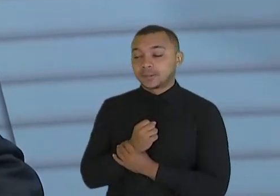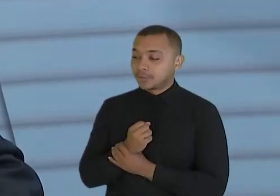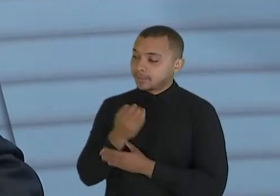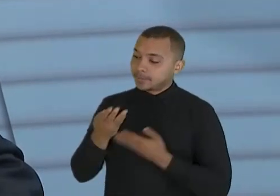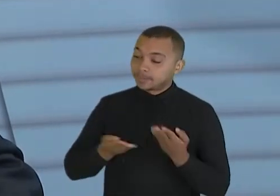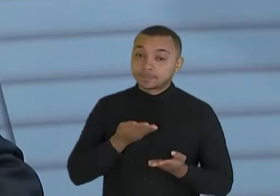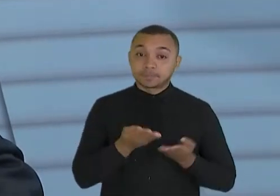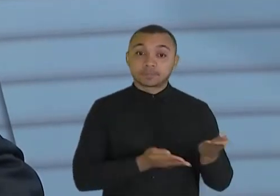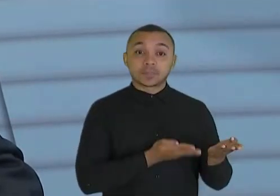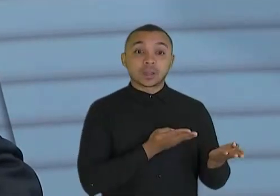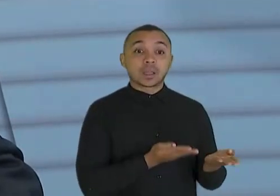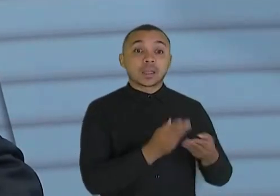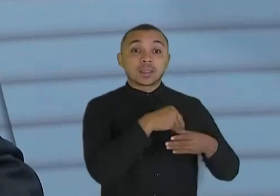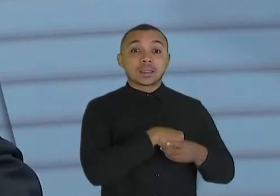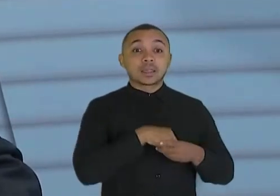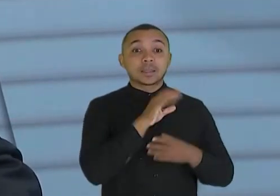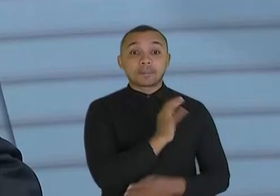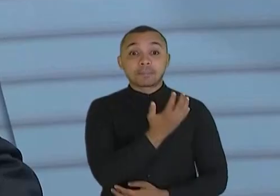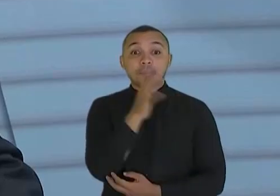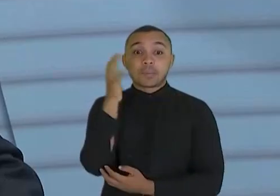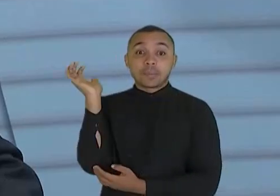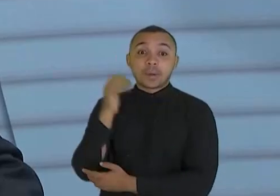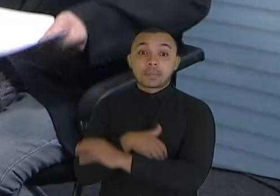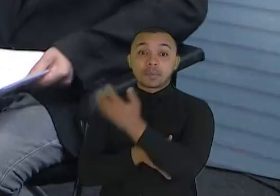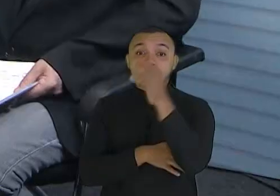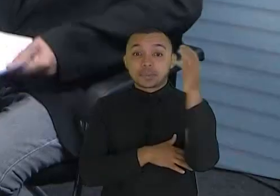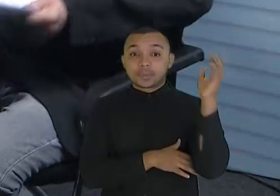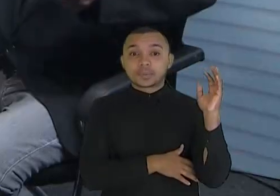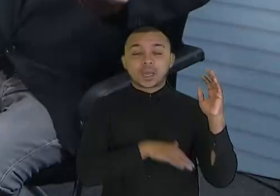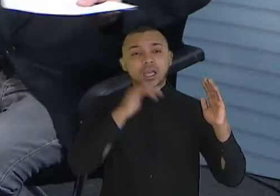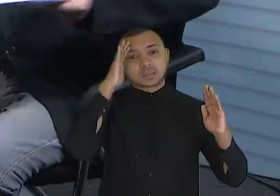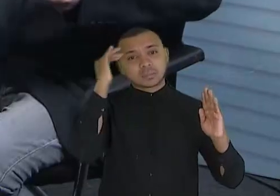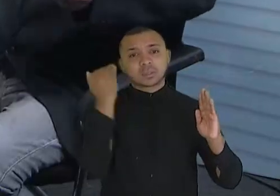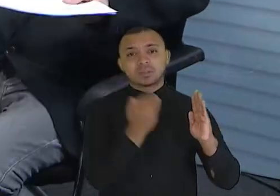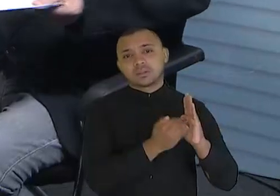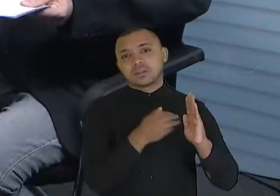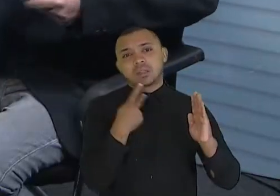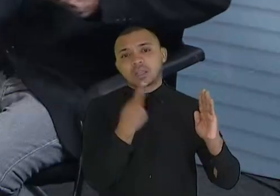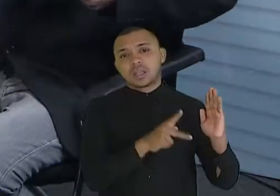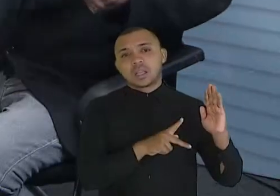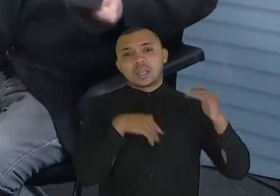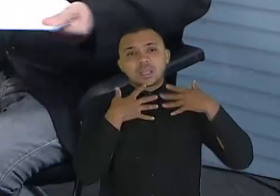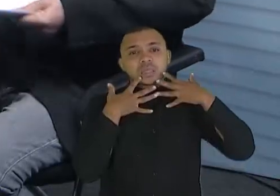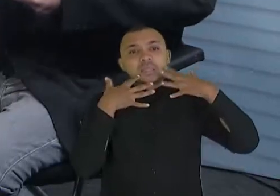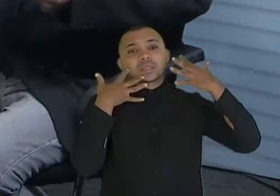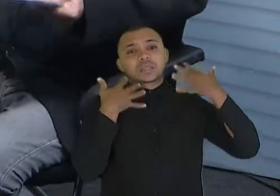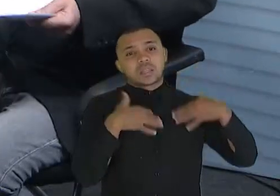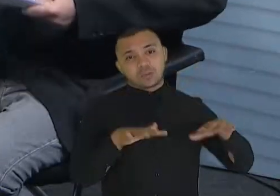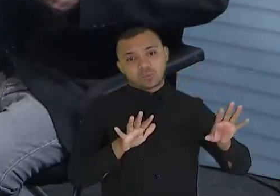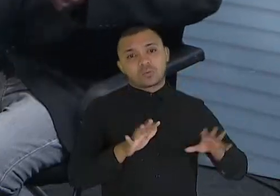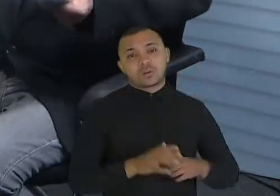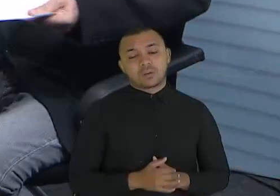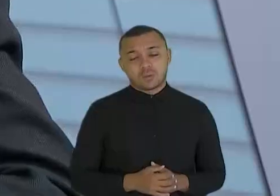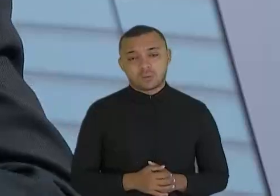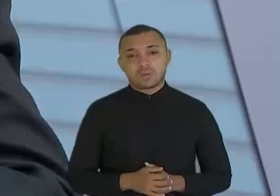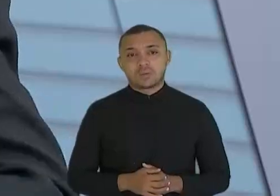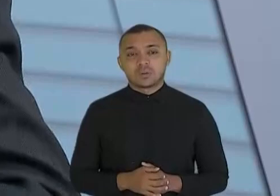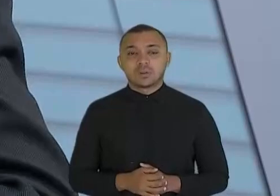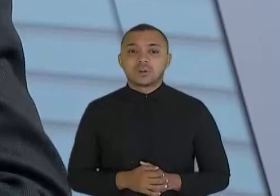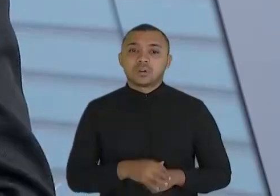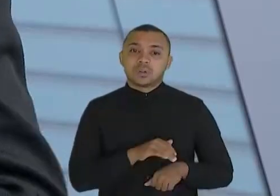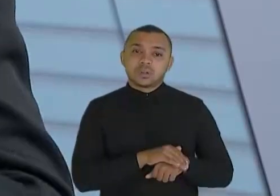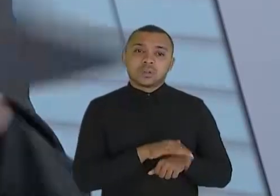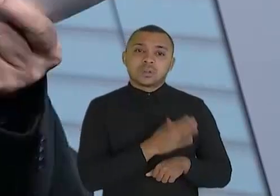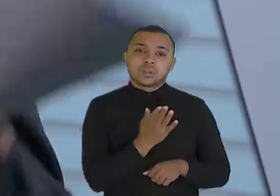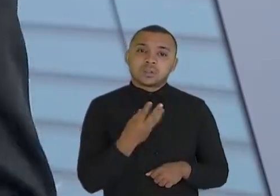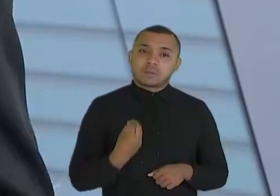no meio ambiente, a natureza tenha seu próprio... a lei de seleção natural, eles vão se reproduzindo